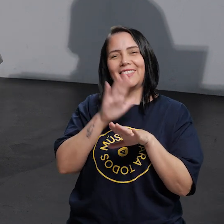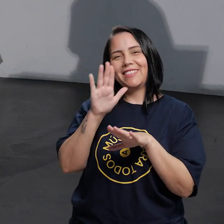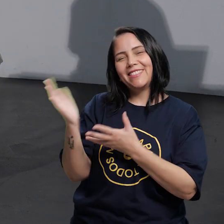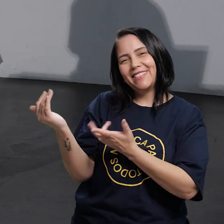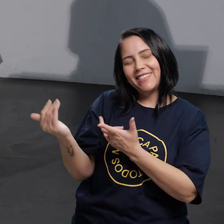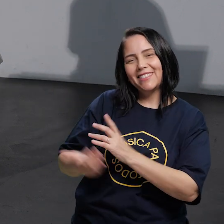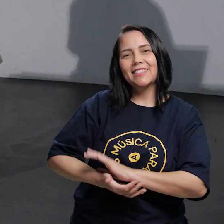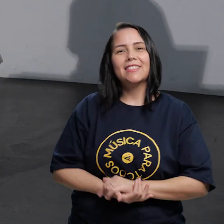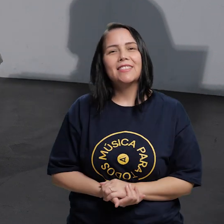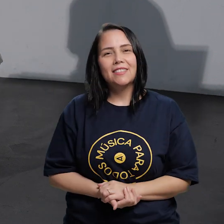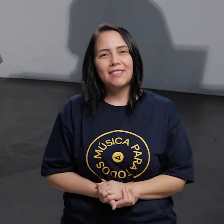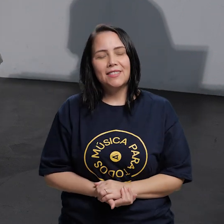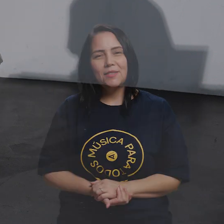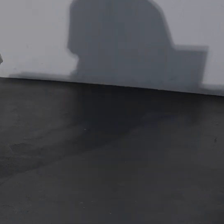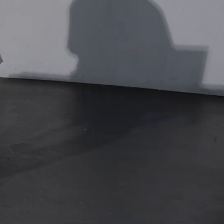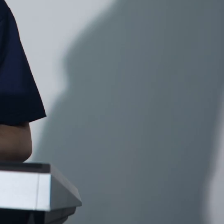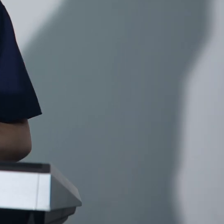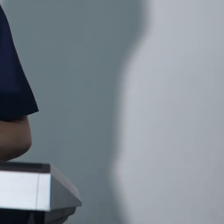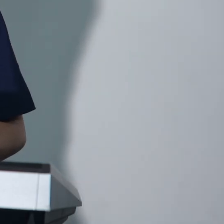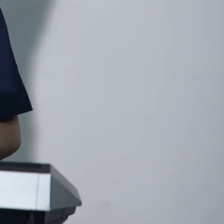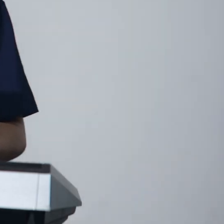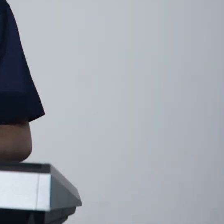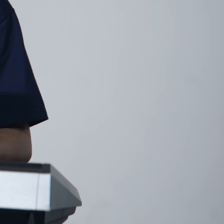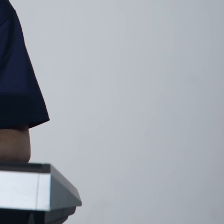velhos vão conhecer mais do que os mais novos.